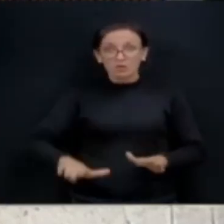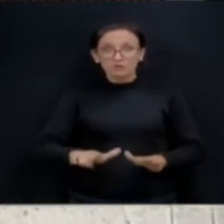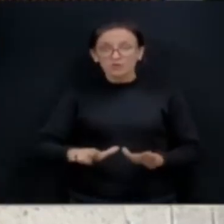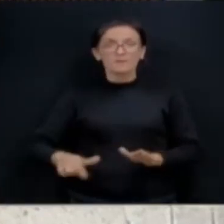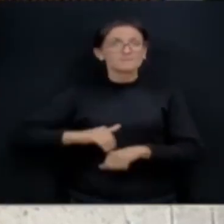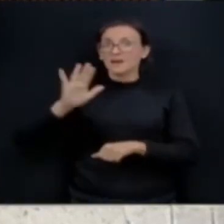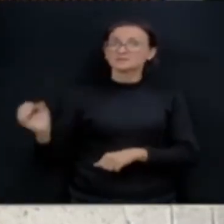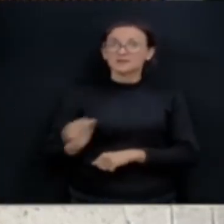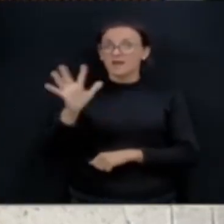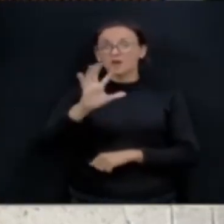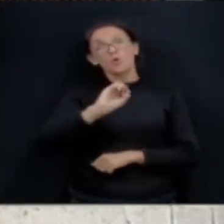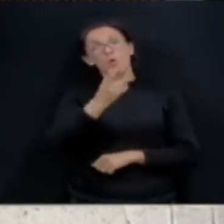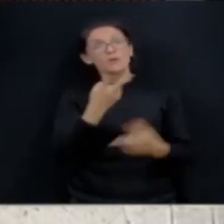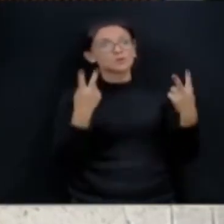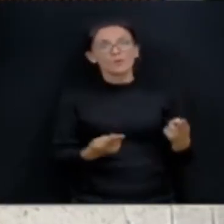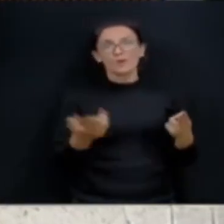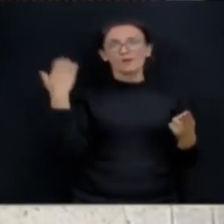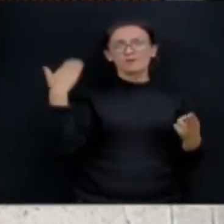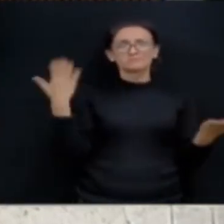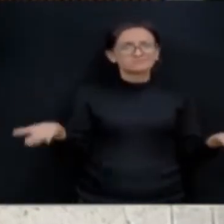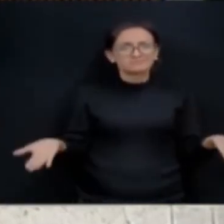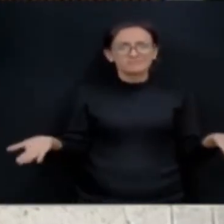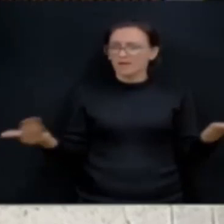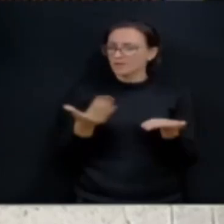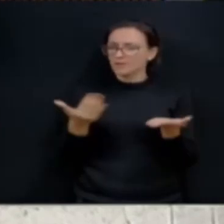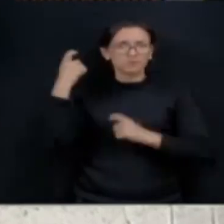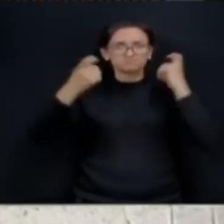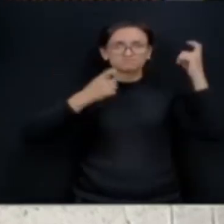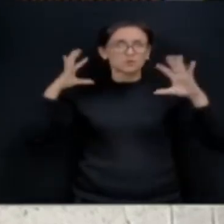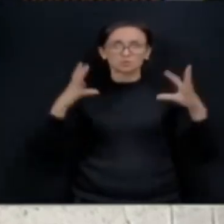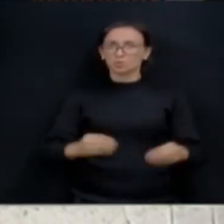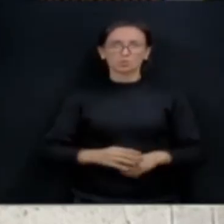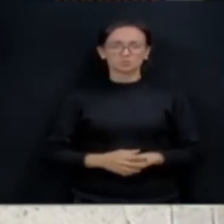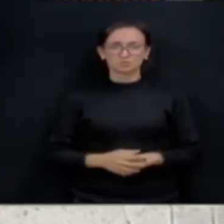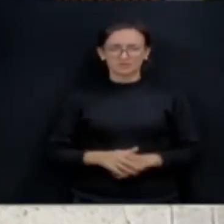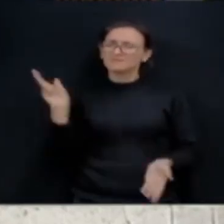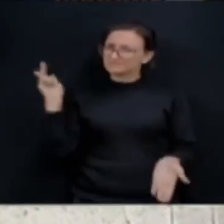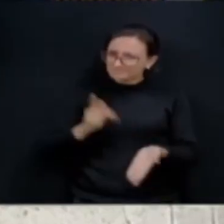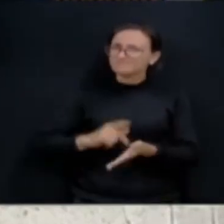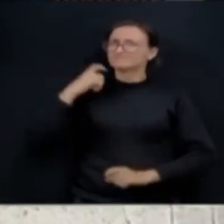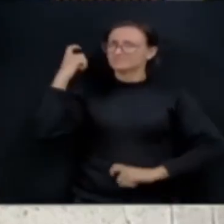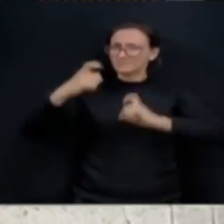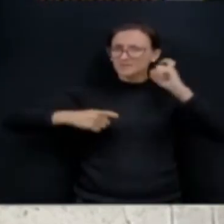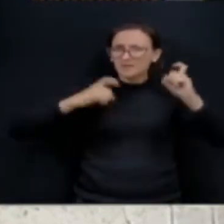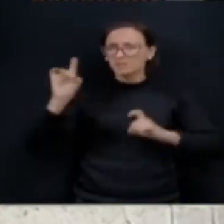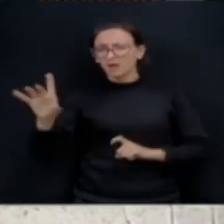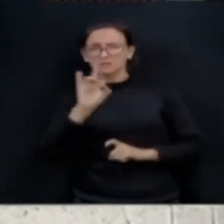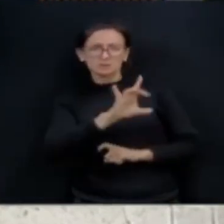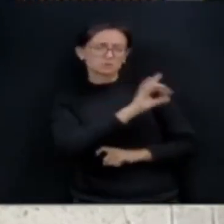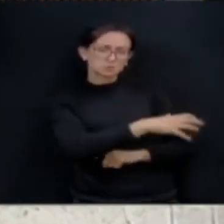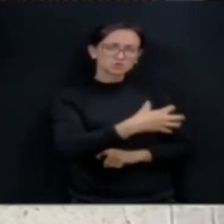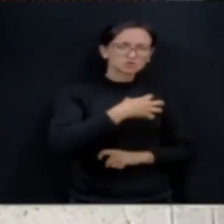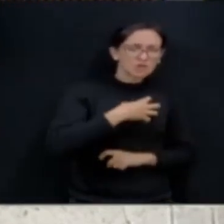estavam antes. Isso deixou todo mundo preocupado, muito preocupado, cada um com sua forma